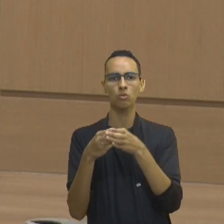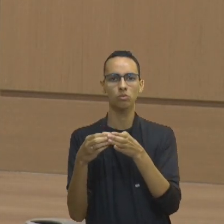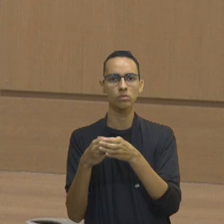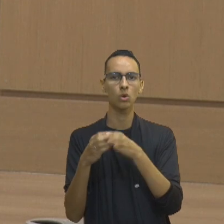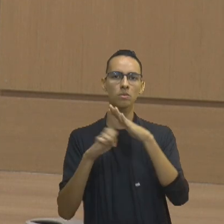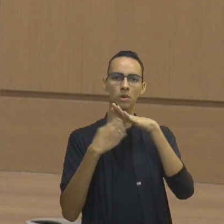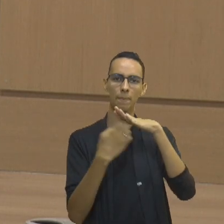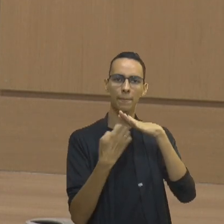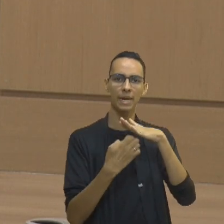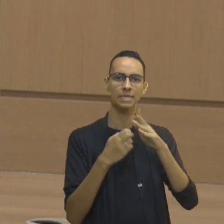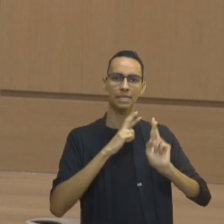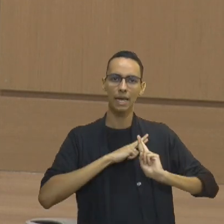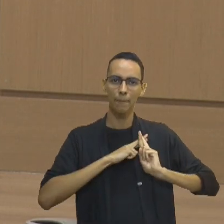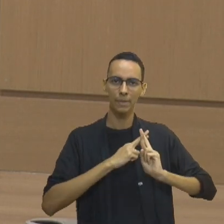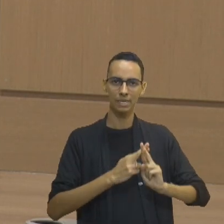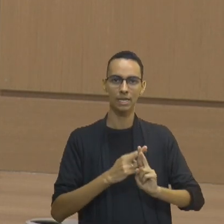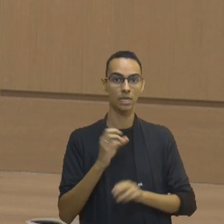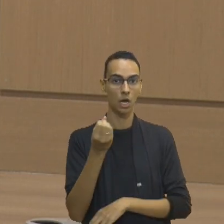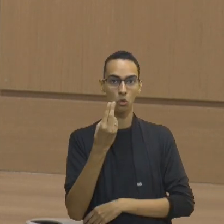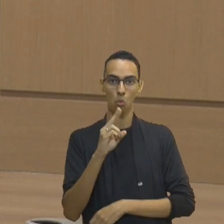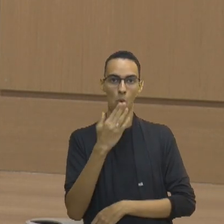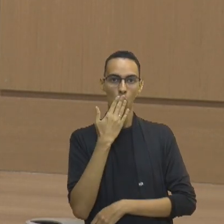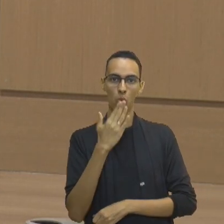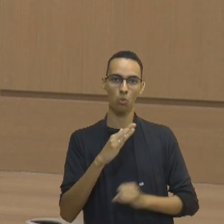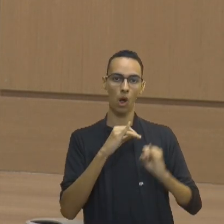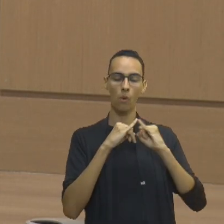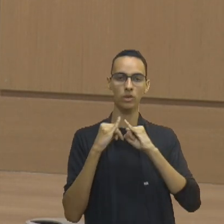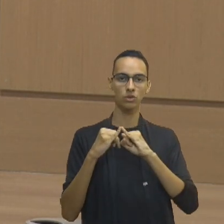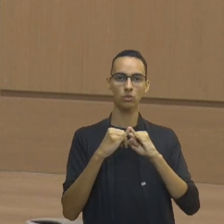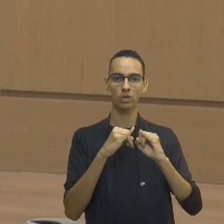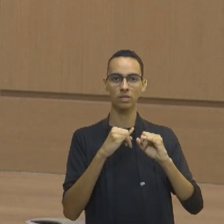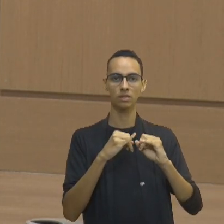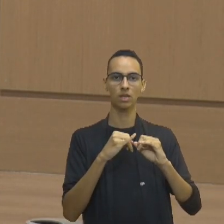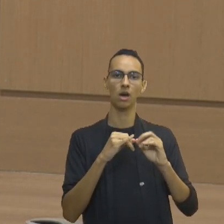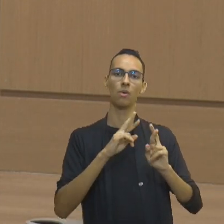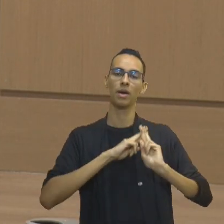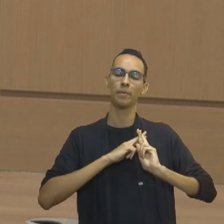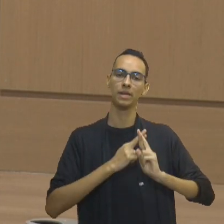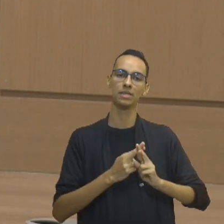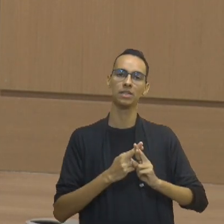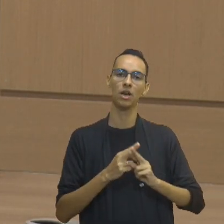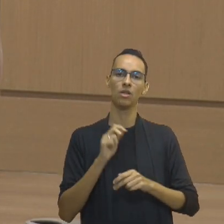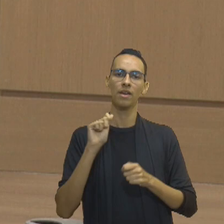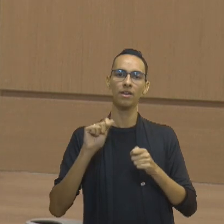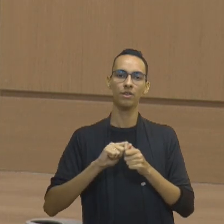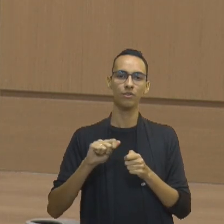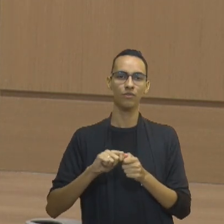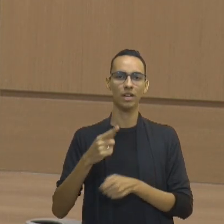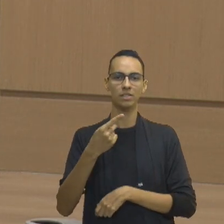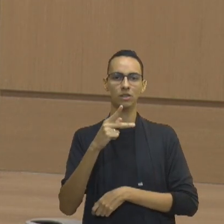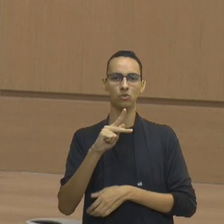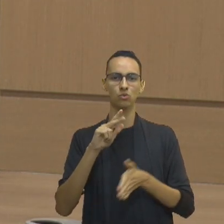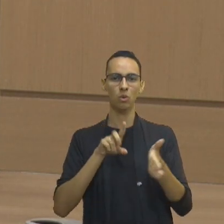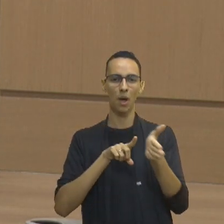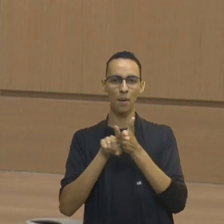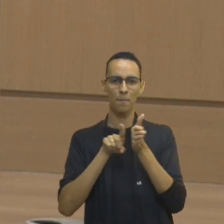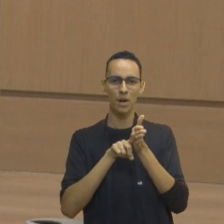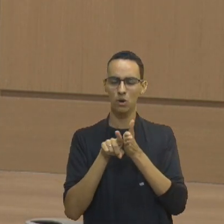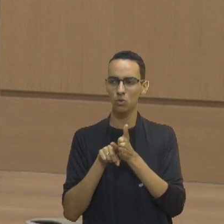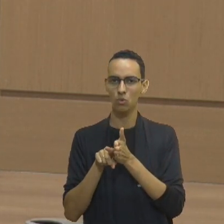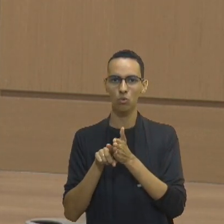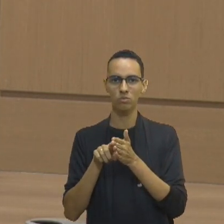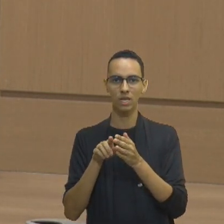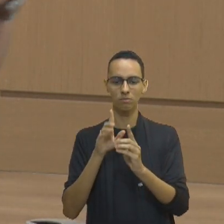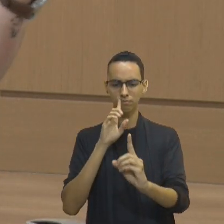ou entidade representativa, e realize sua pergunta direcionando